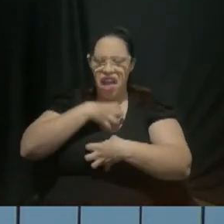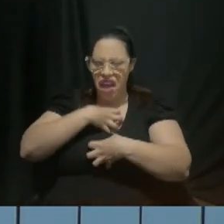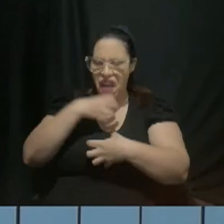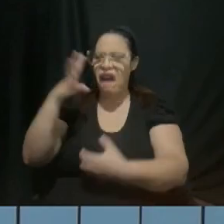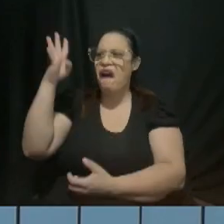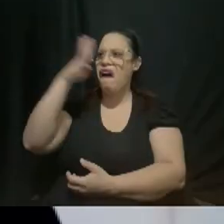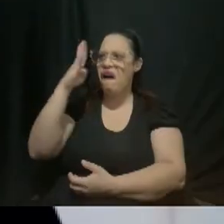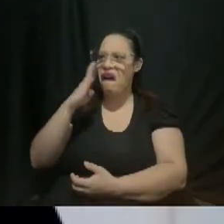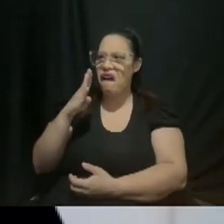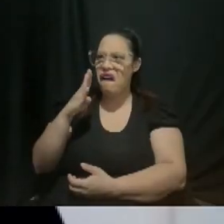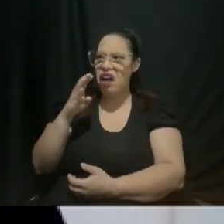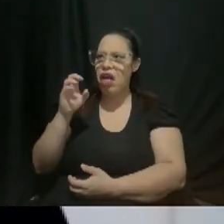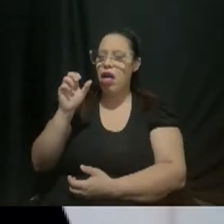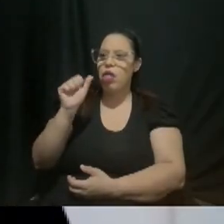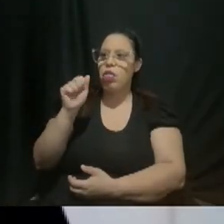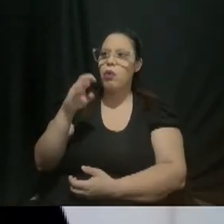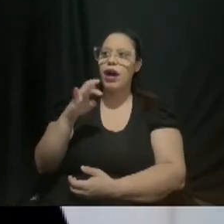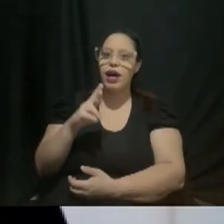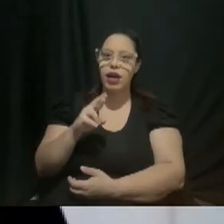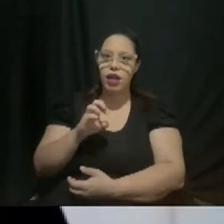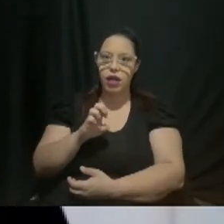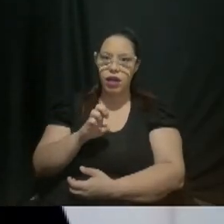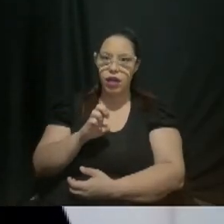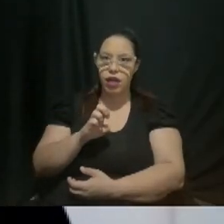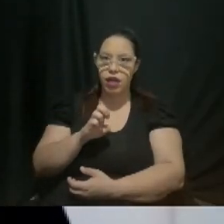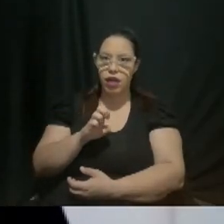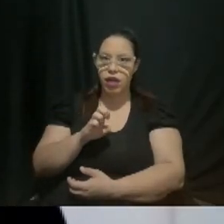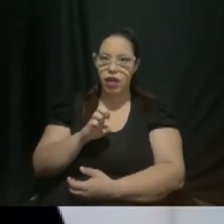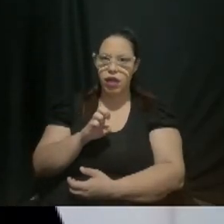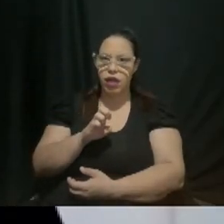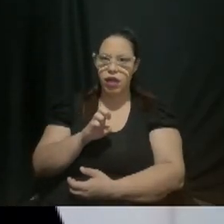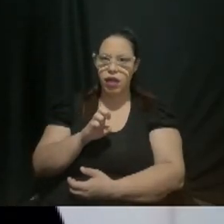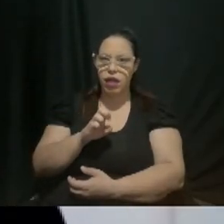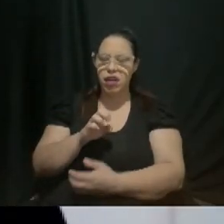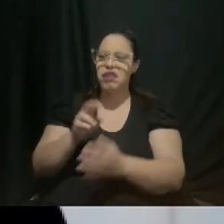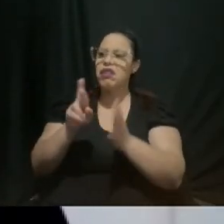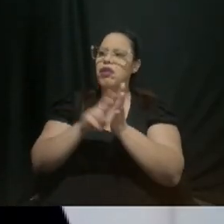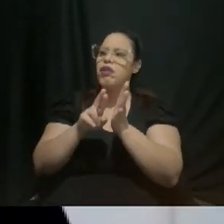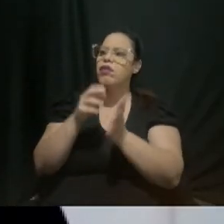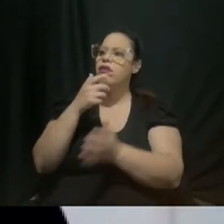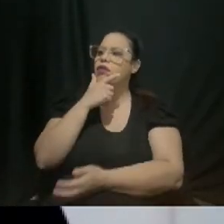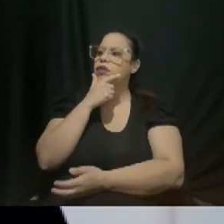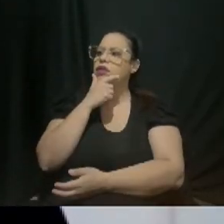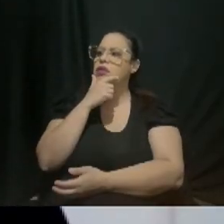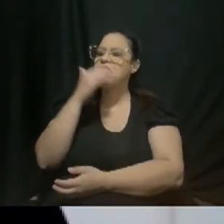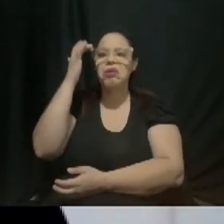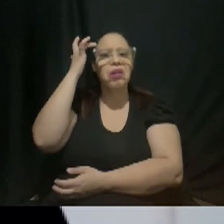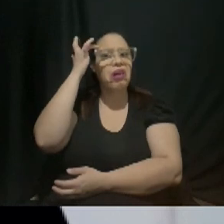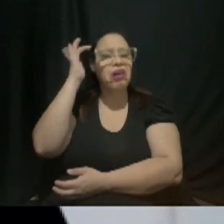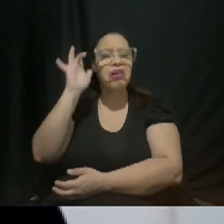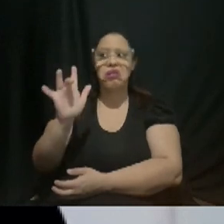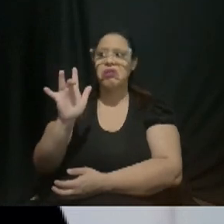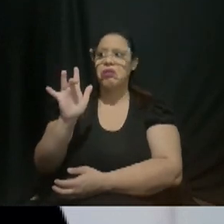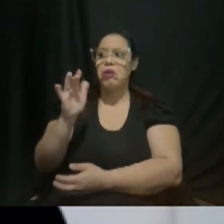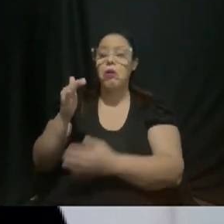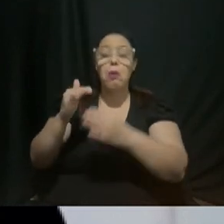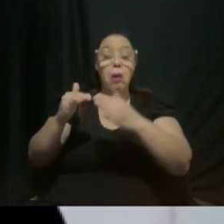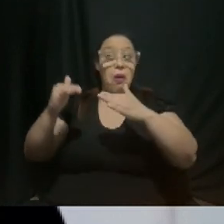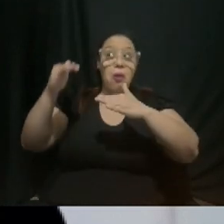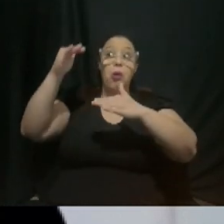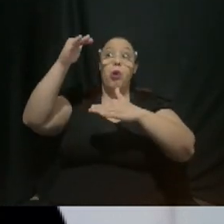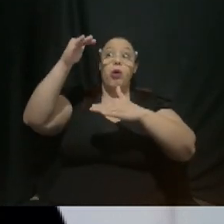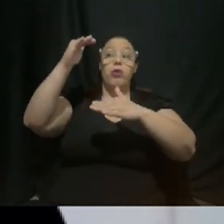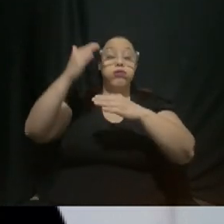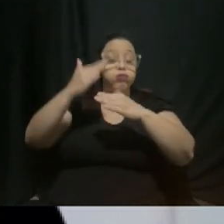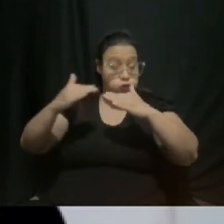Acre, que se tem registro? E eu não sei dizer se foi o maior, né? Mas foi um dos maiores. Acredito que tenha